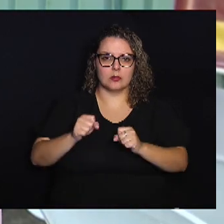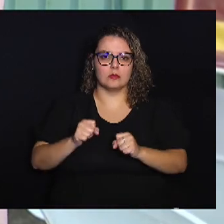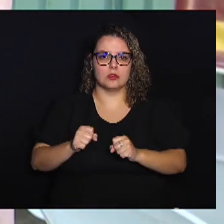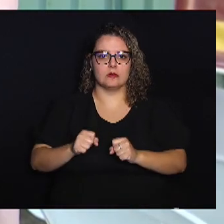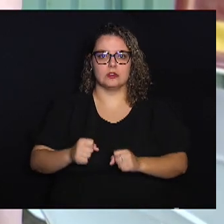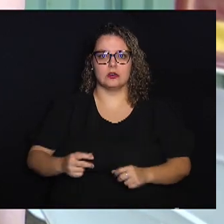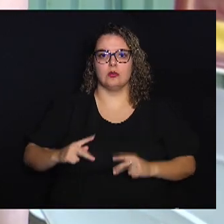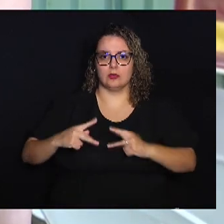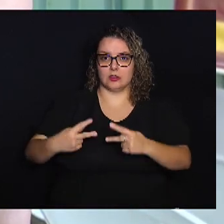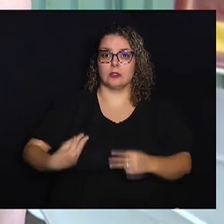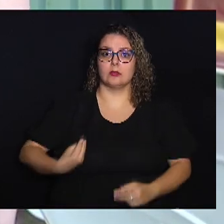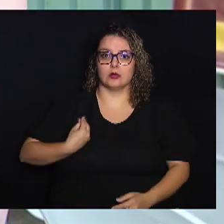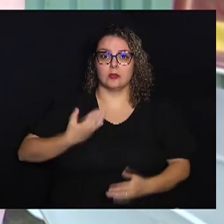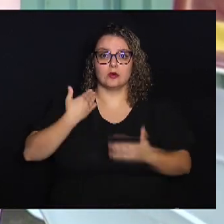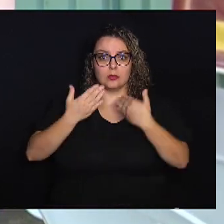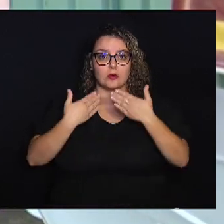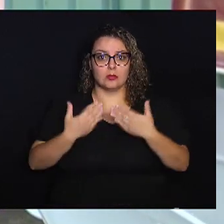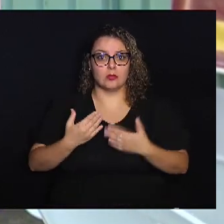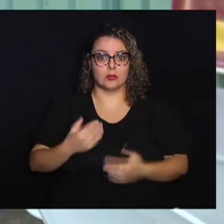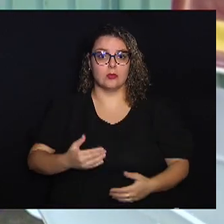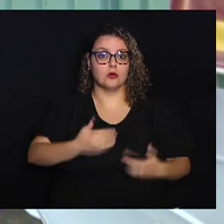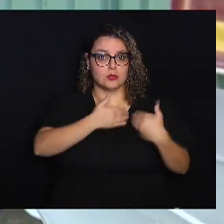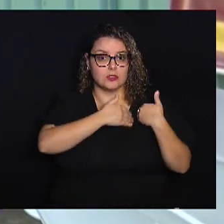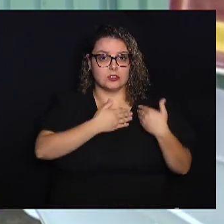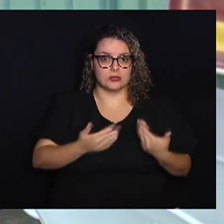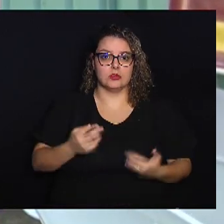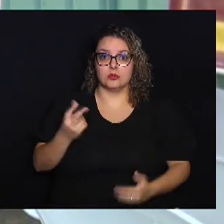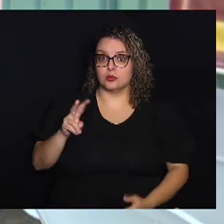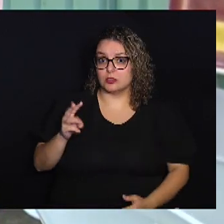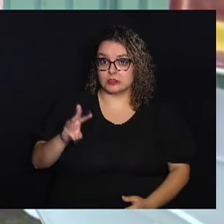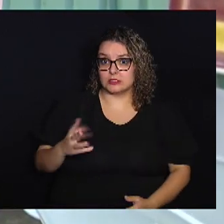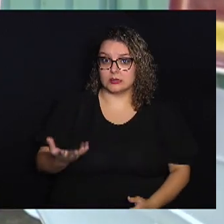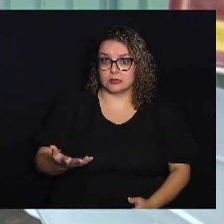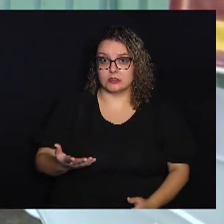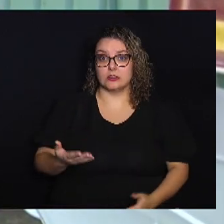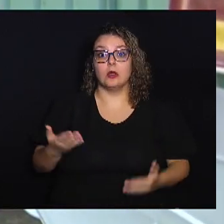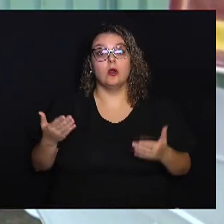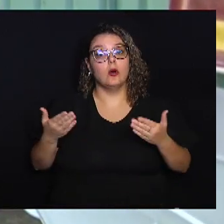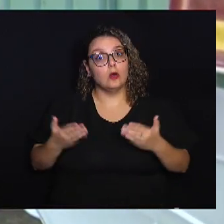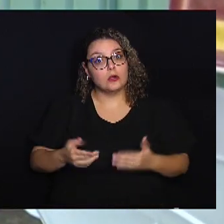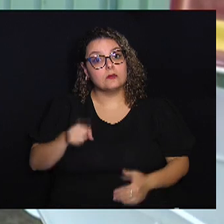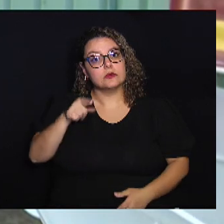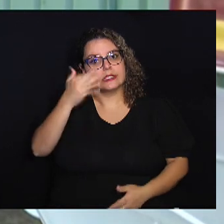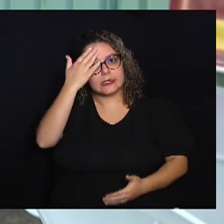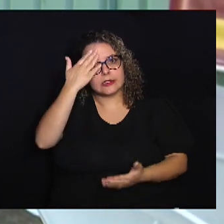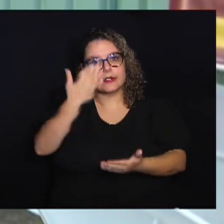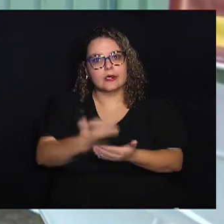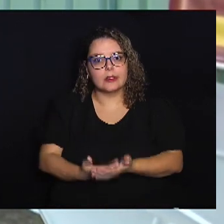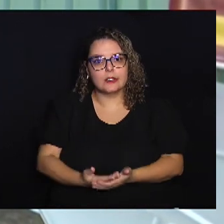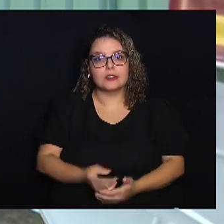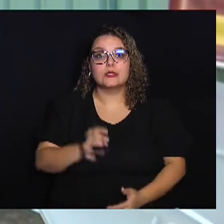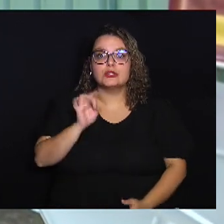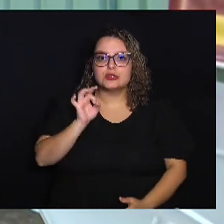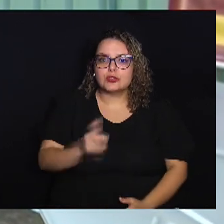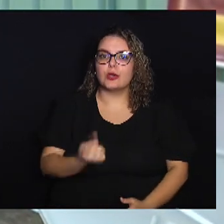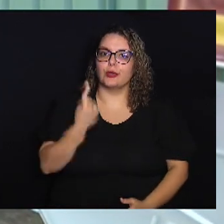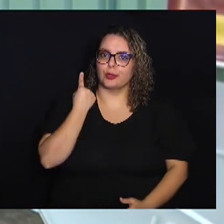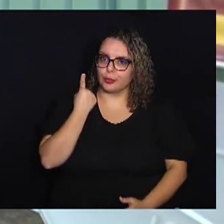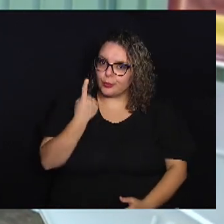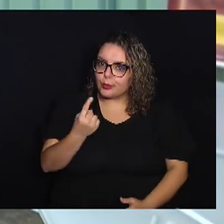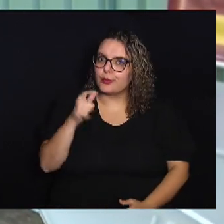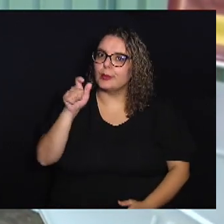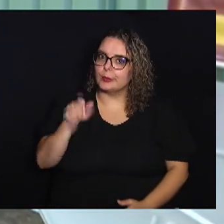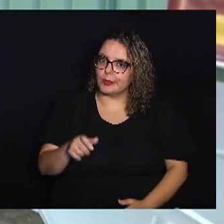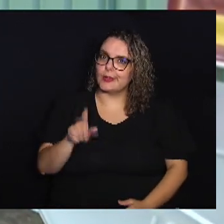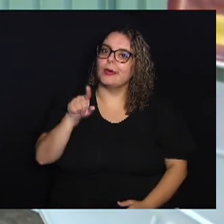vivo, a gente consegue conversar aí com os tutores, né? 2, 3, 4. Hoje, você acredita que a gente conversou apenas com uma